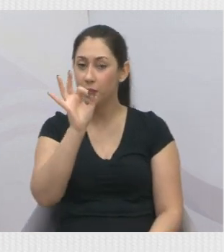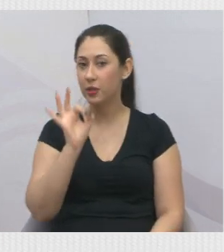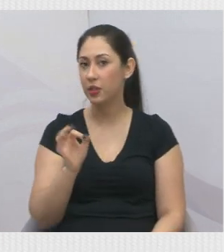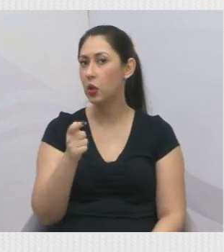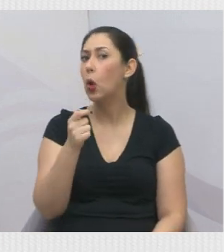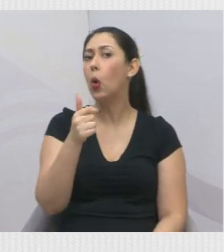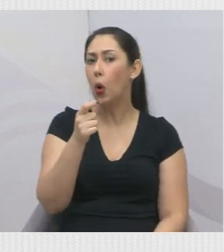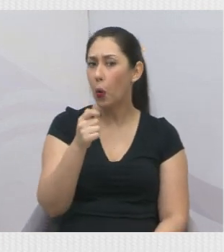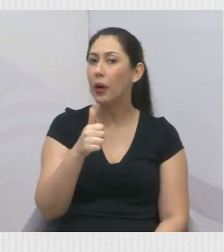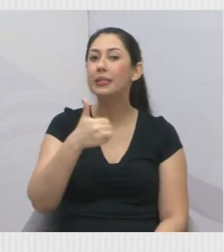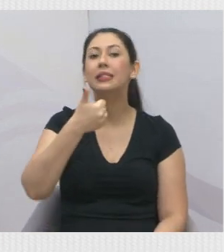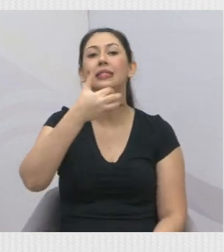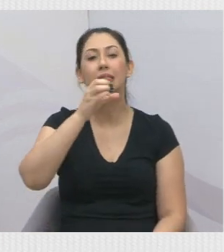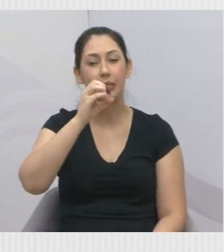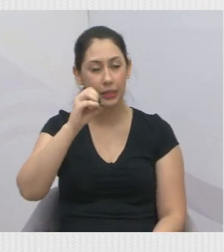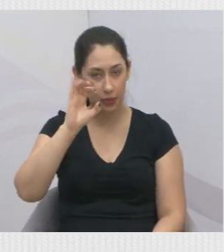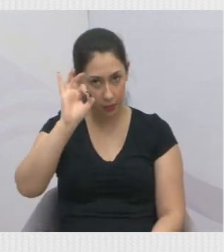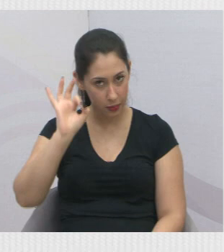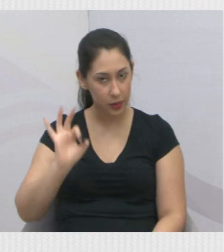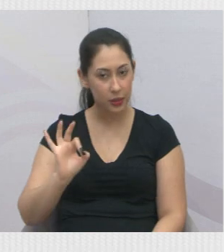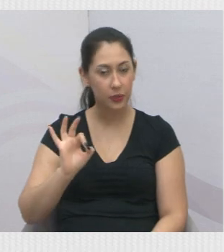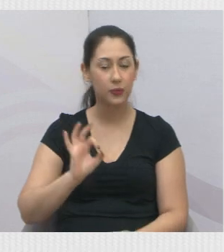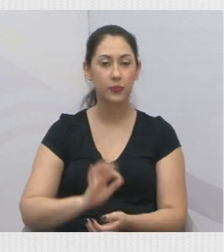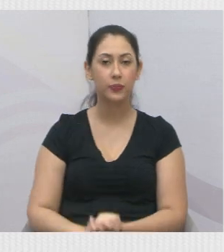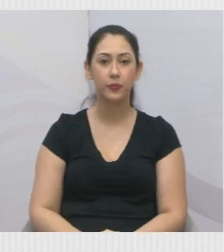sua integridade.